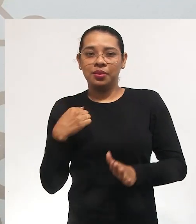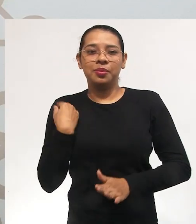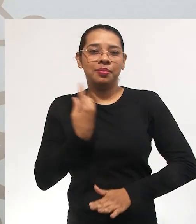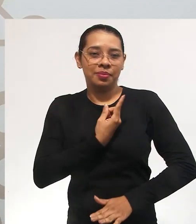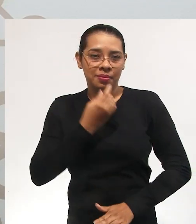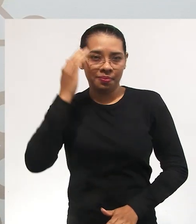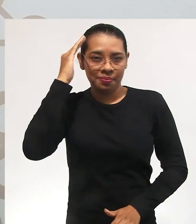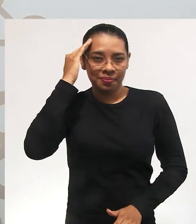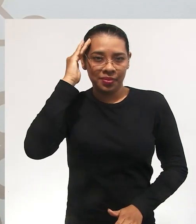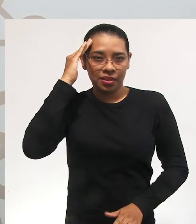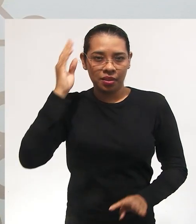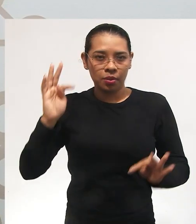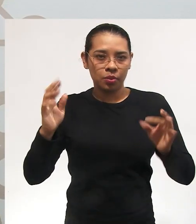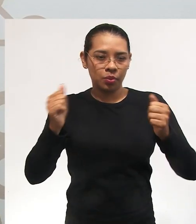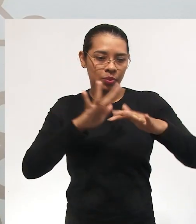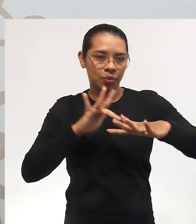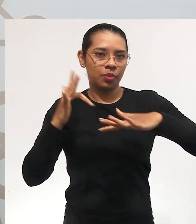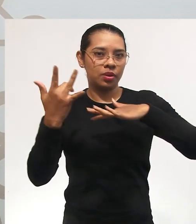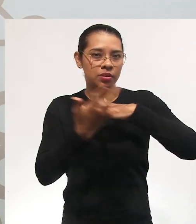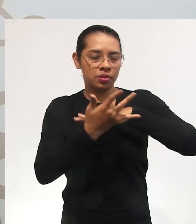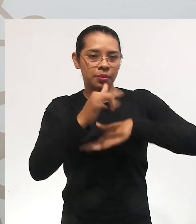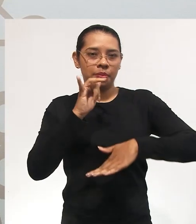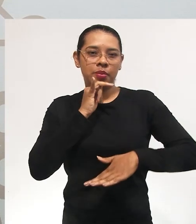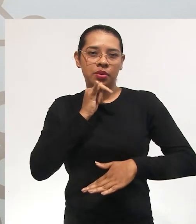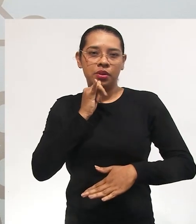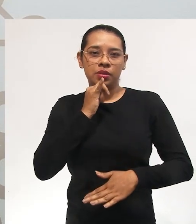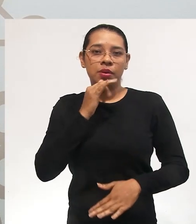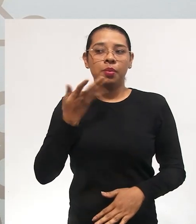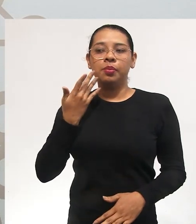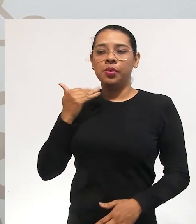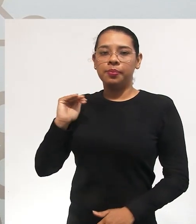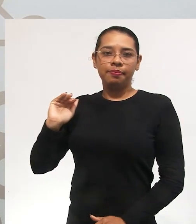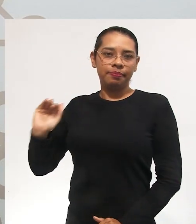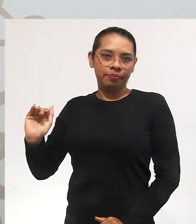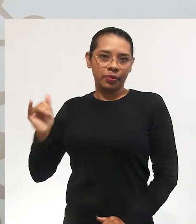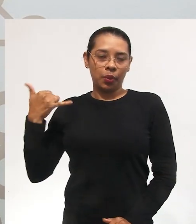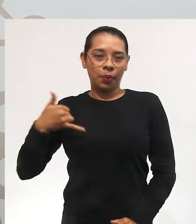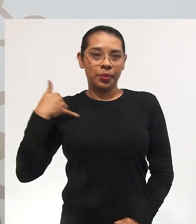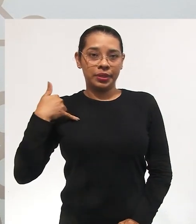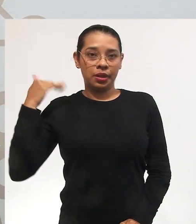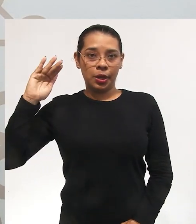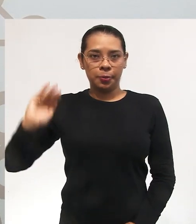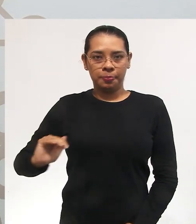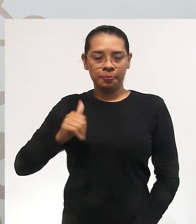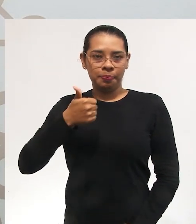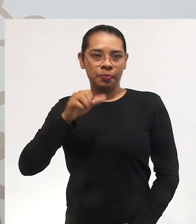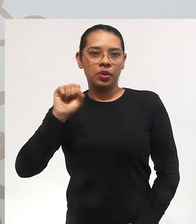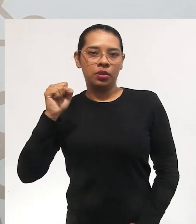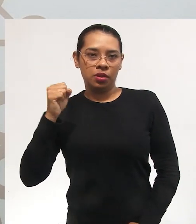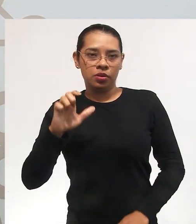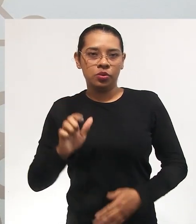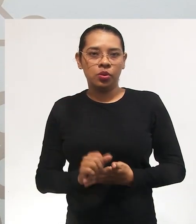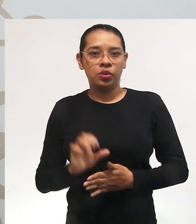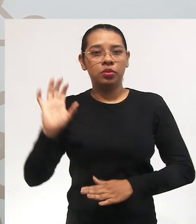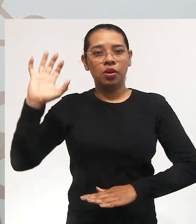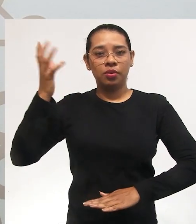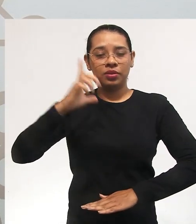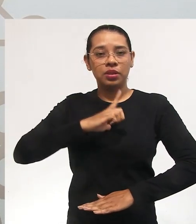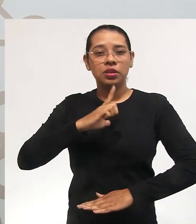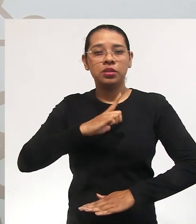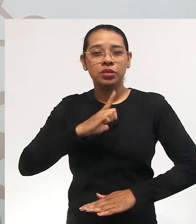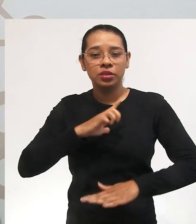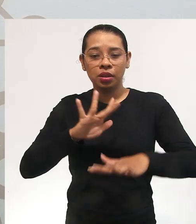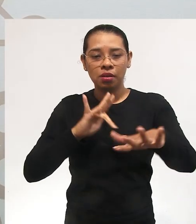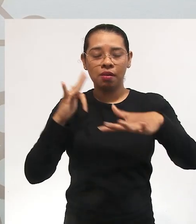gente sabe que nas redes é proibido, por exemplo, o menor ter um cadastro, mas às vezes acontece. A gente tem aí